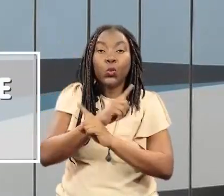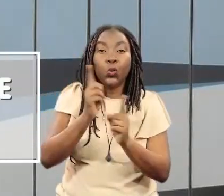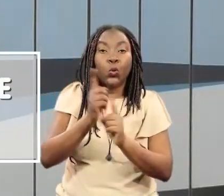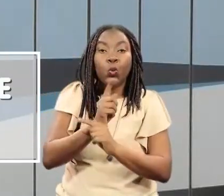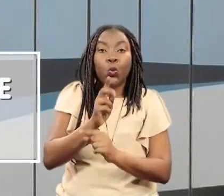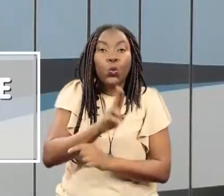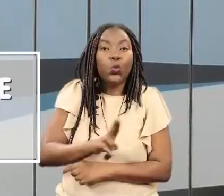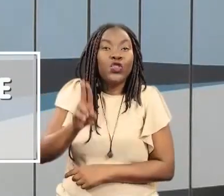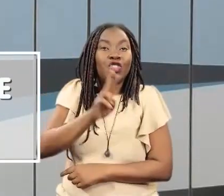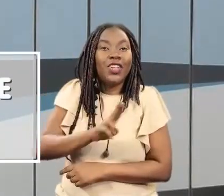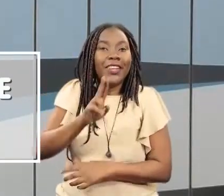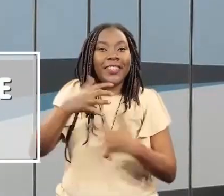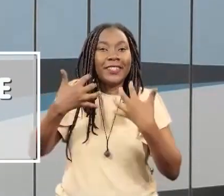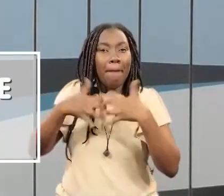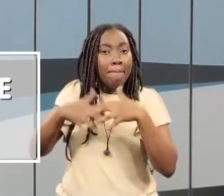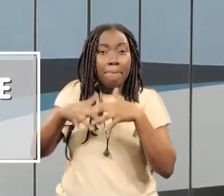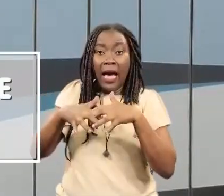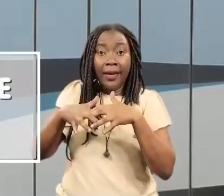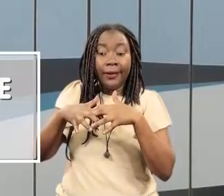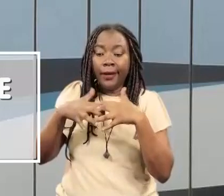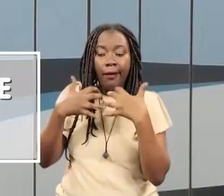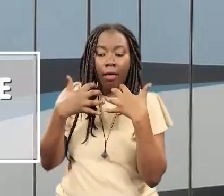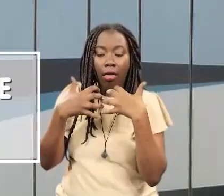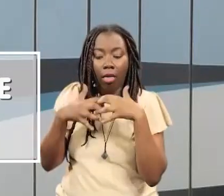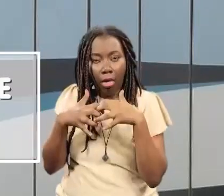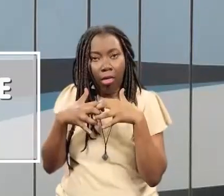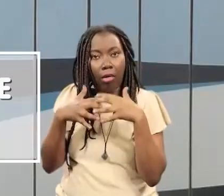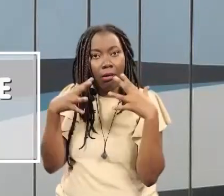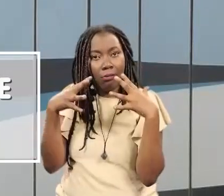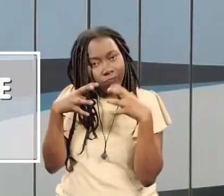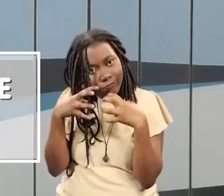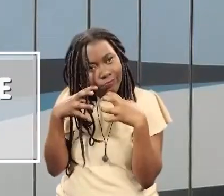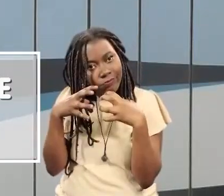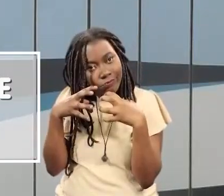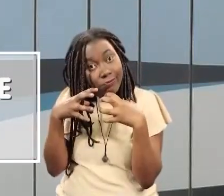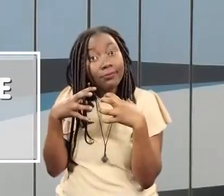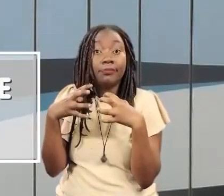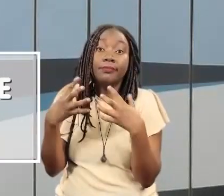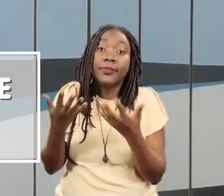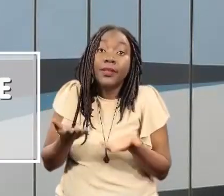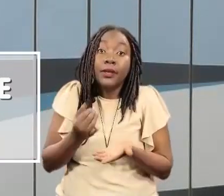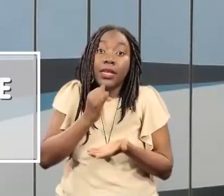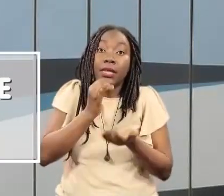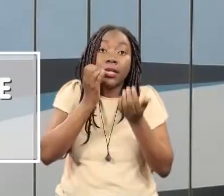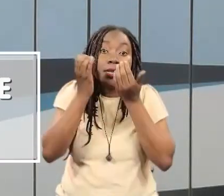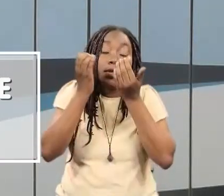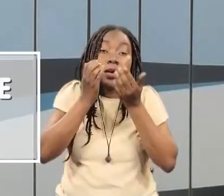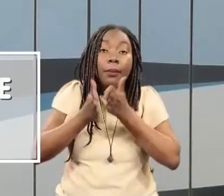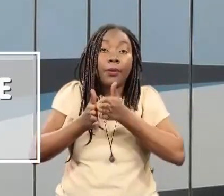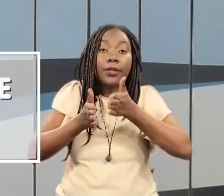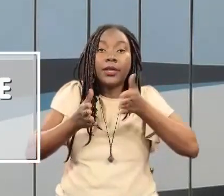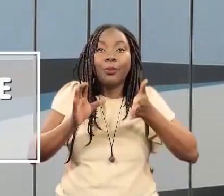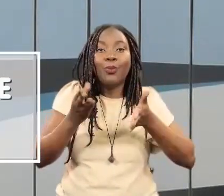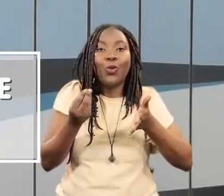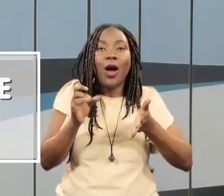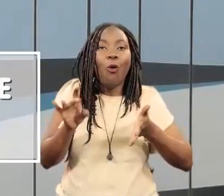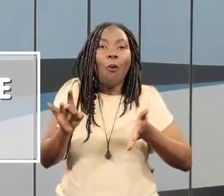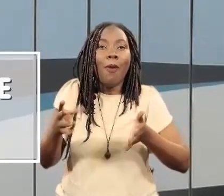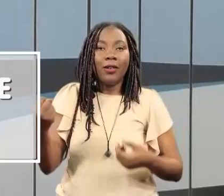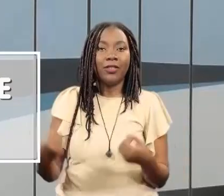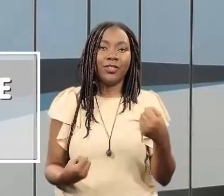utiliza a máquina, nosso cérebro, ela vai atrofiar. Exato. Exatamente. Então, assim, por exemplo, processos que são muito automáticos.